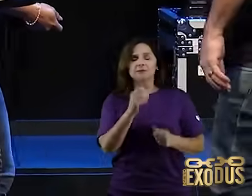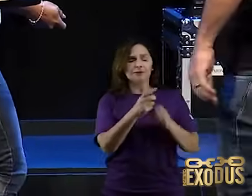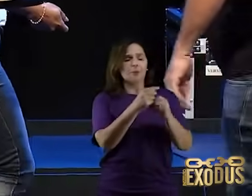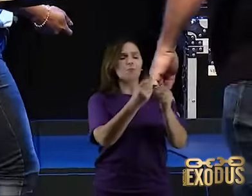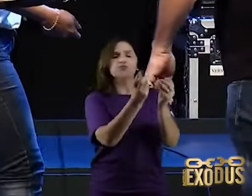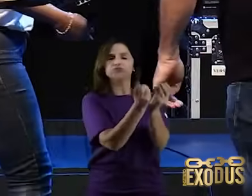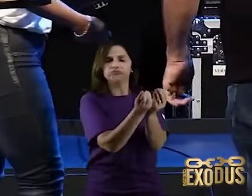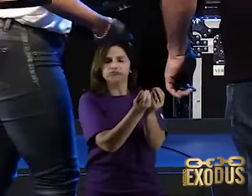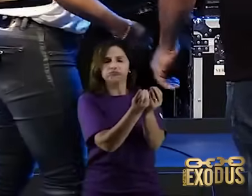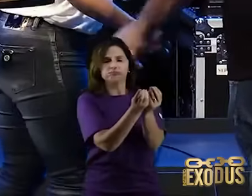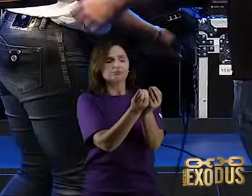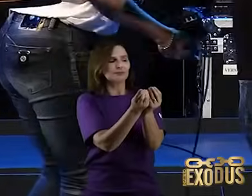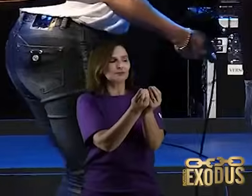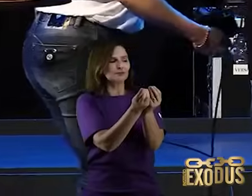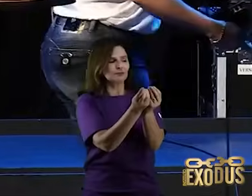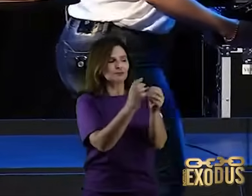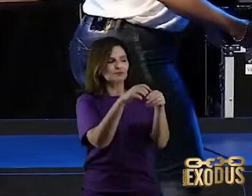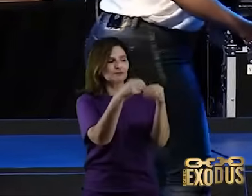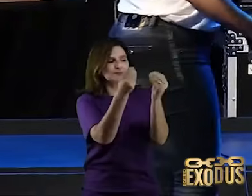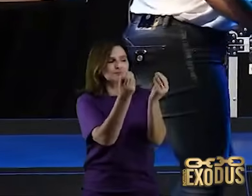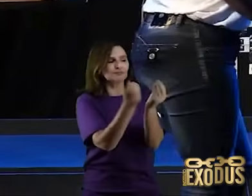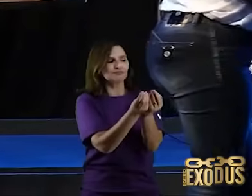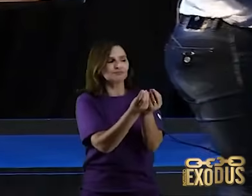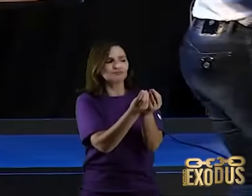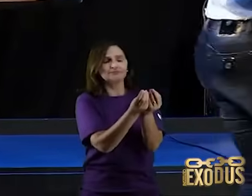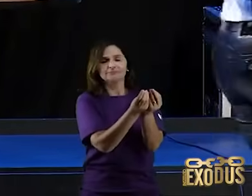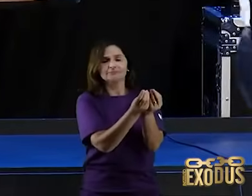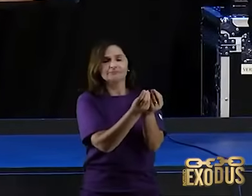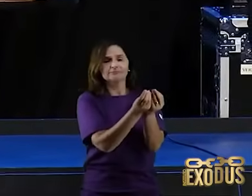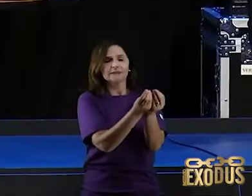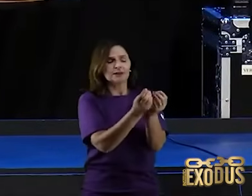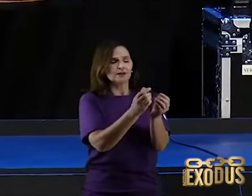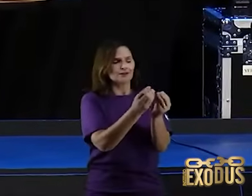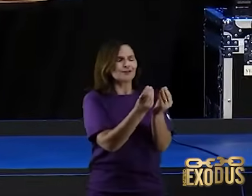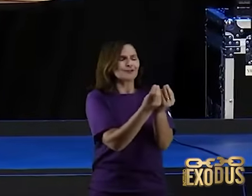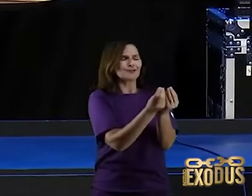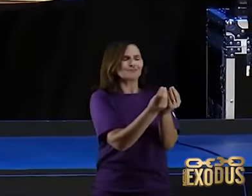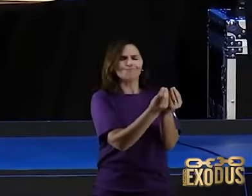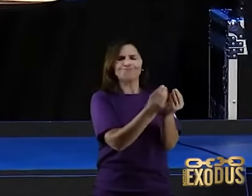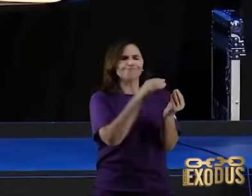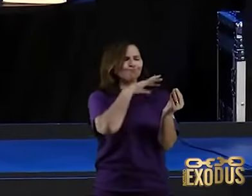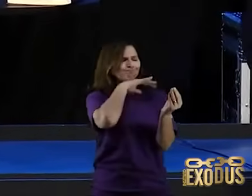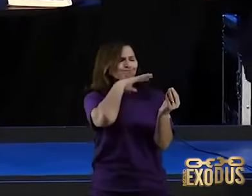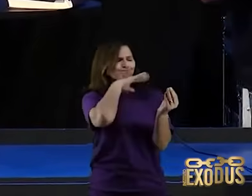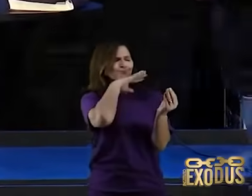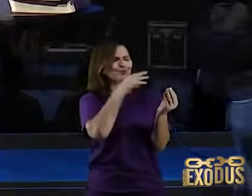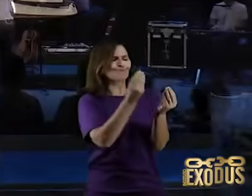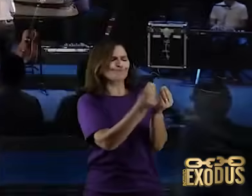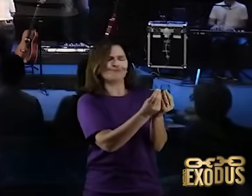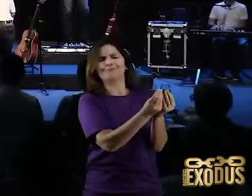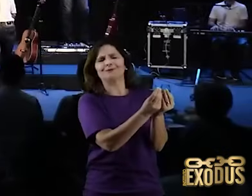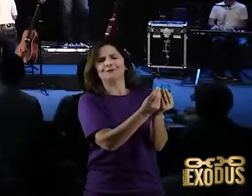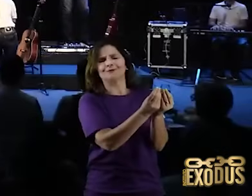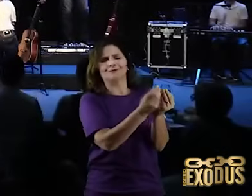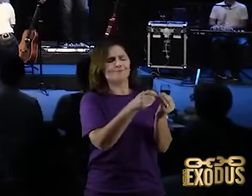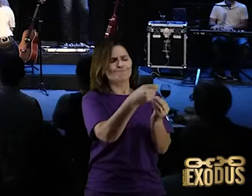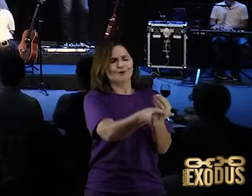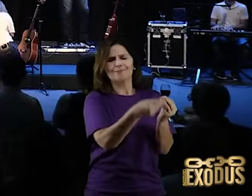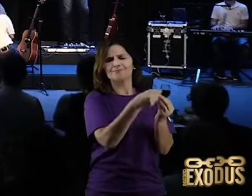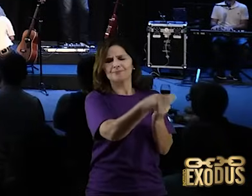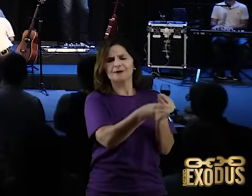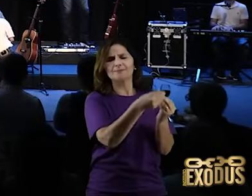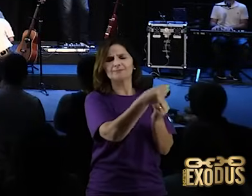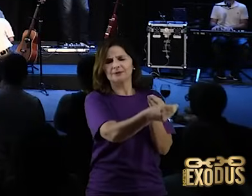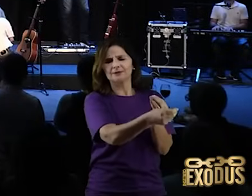mão horrível que a gente tem uma regra Nossa no Brasil de joga UNO né né mais dois mais dois mais quatro mais